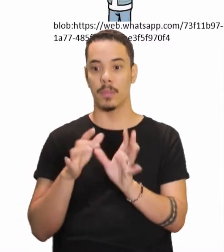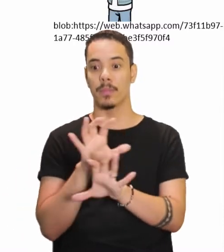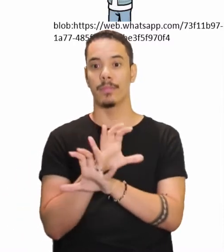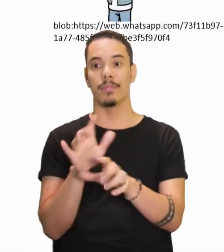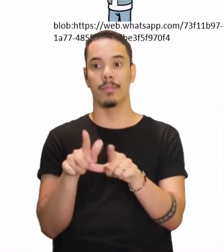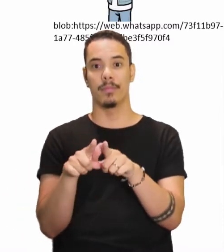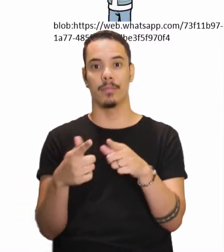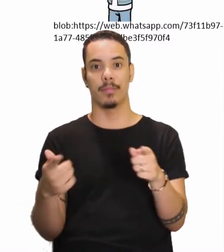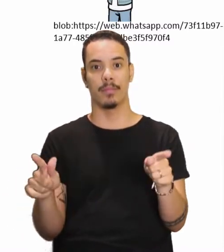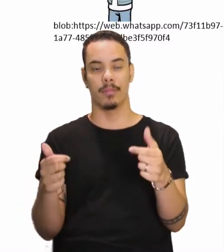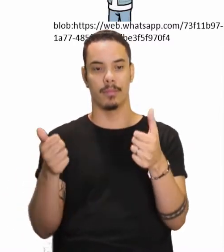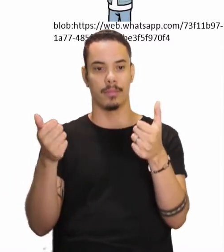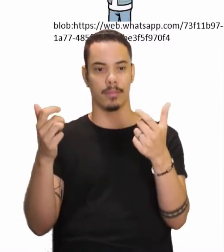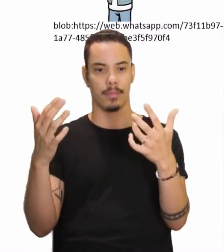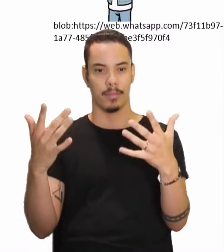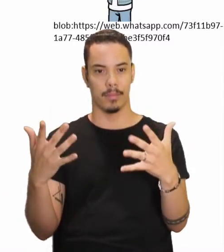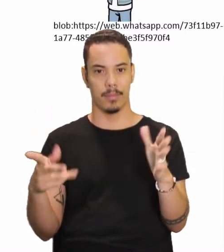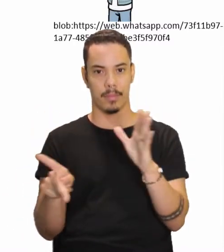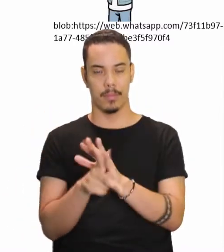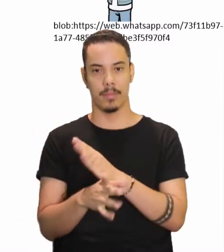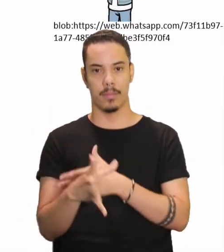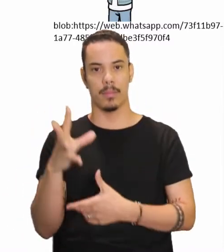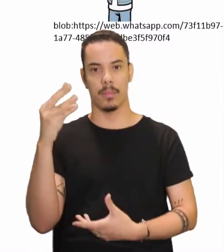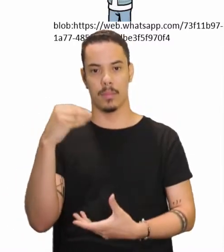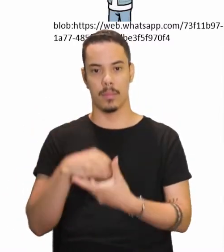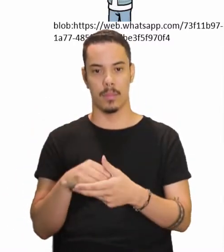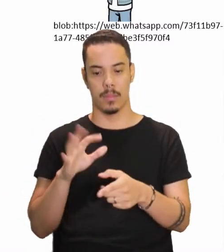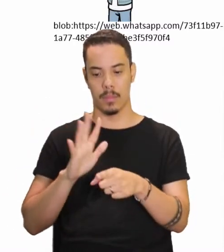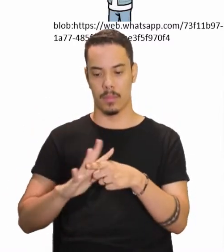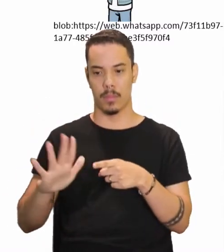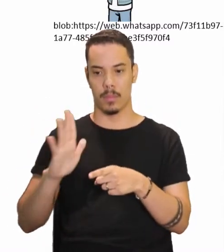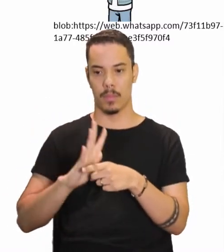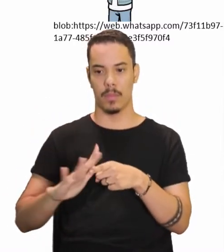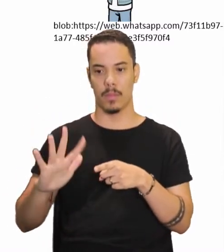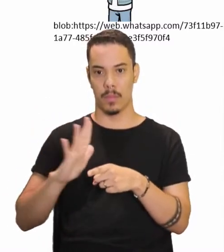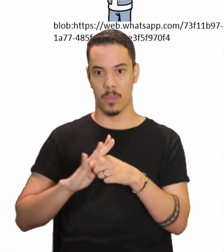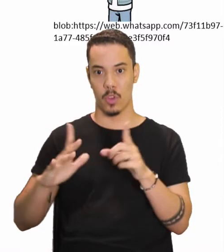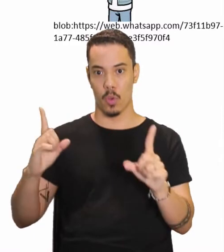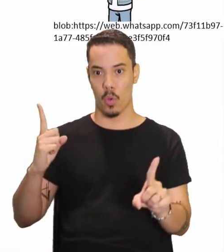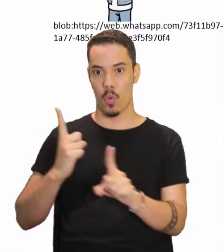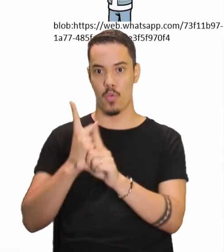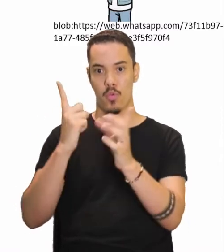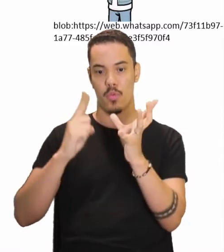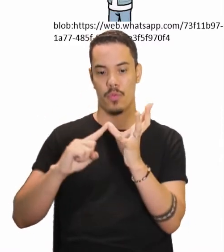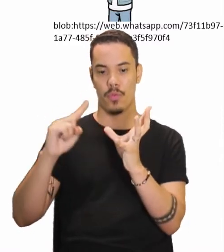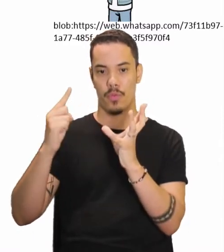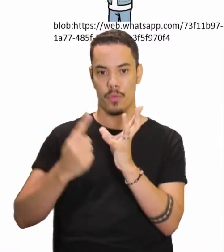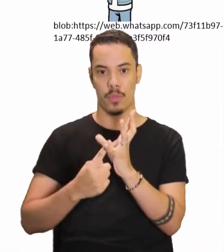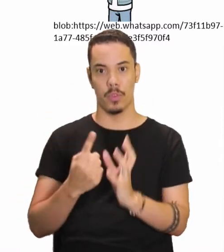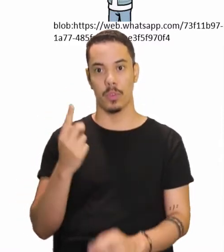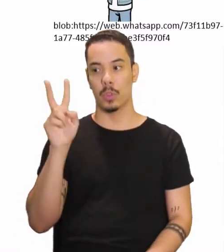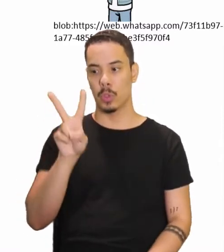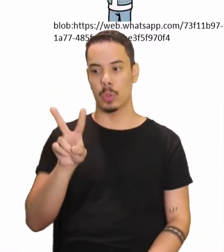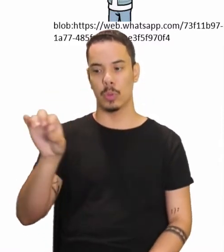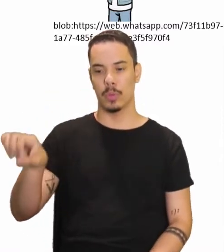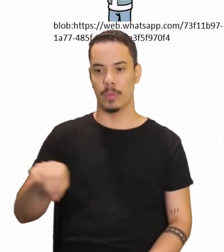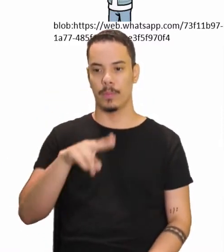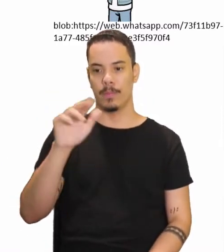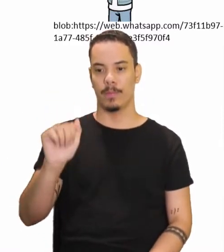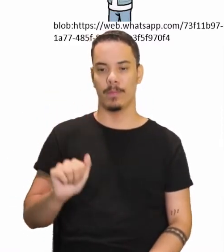traz lá na fonologia. Encontro vocálicos é a união de dois ou